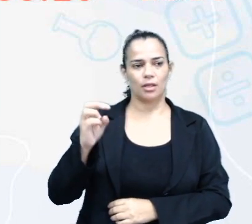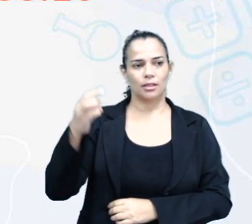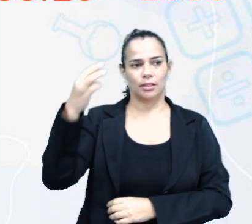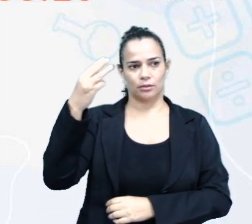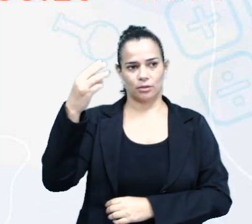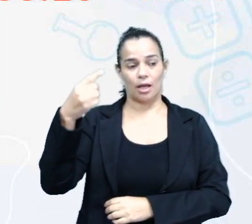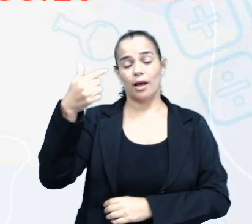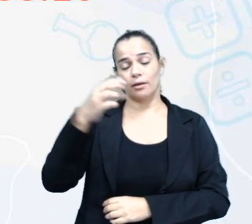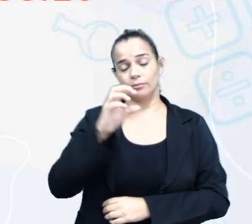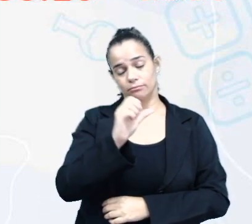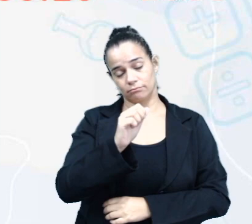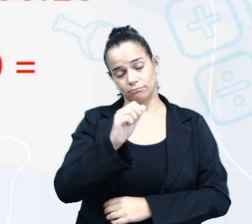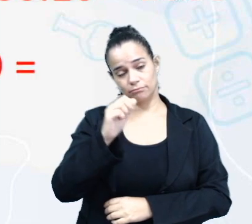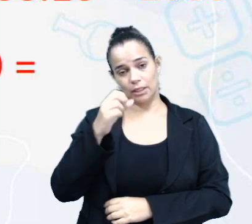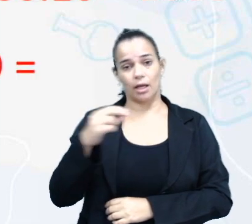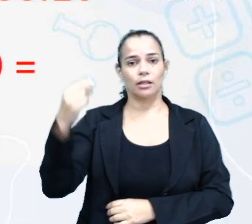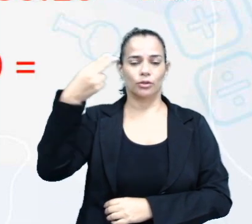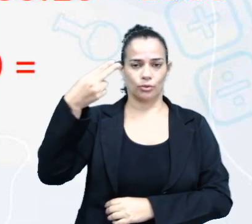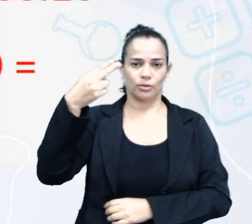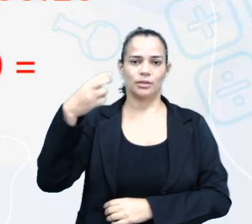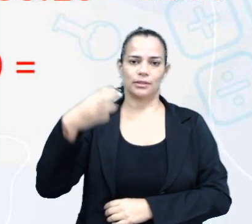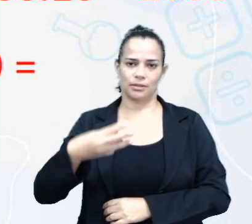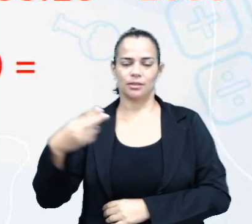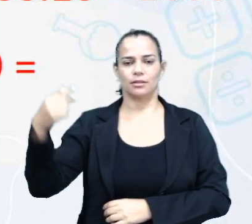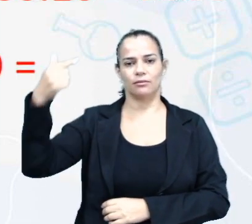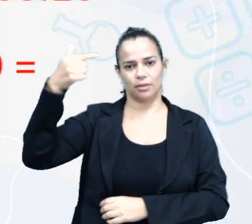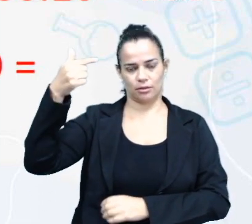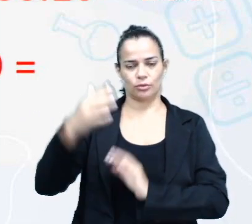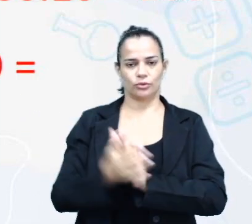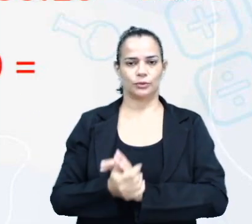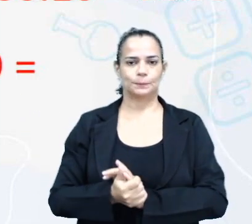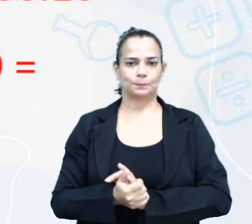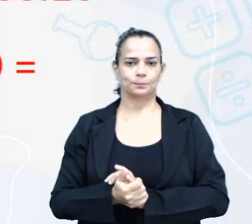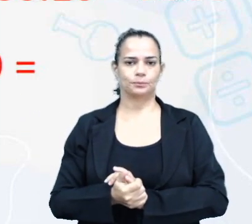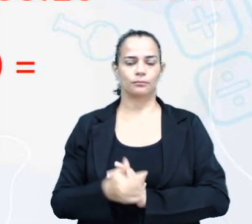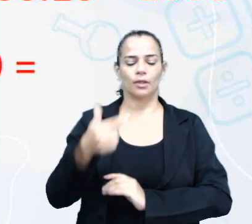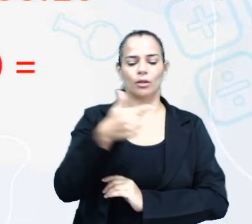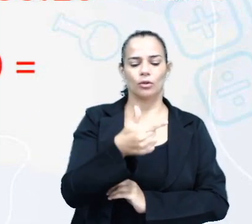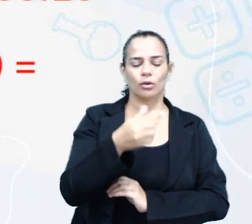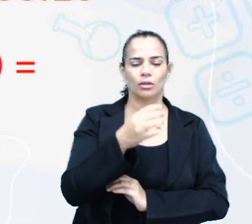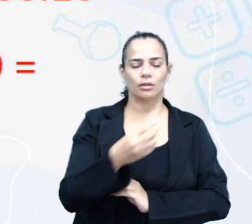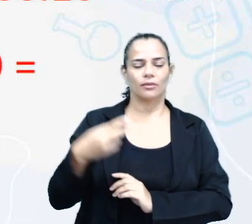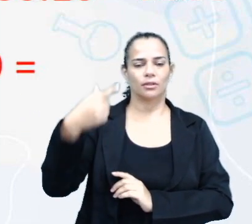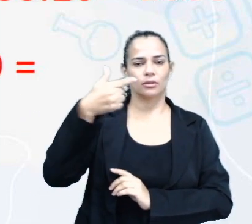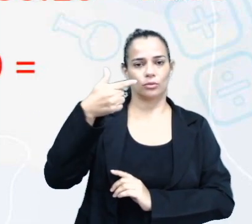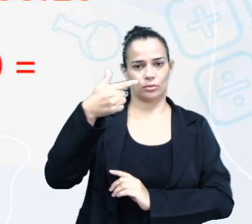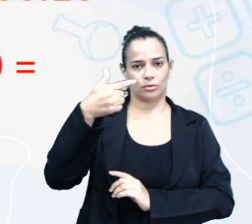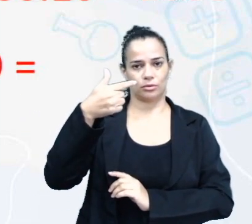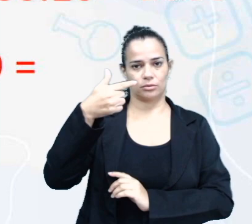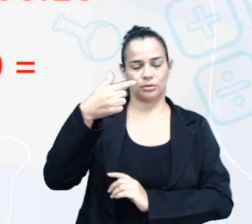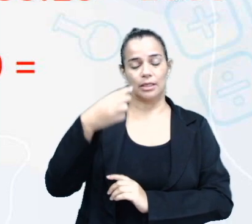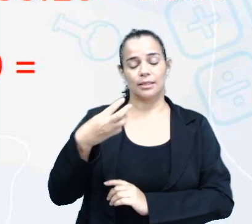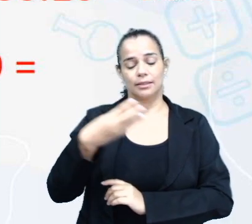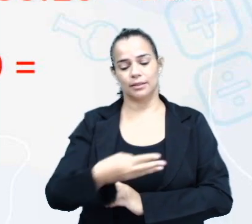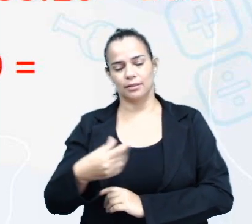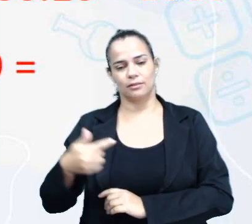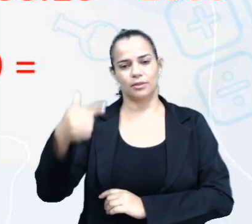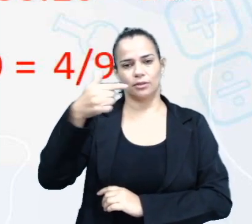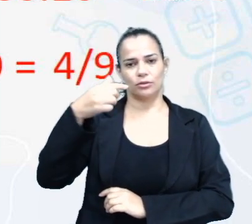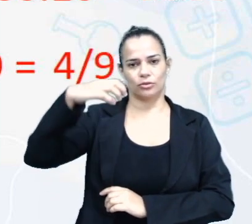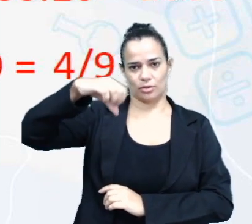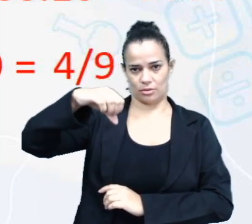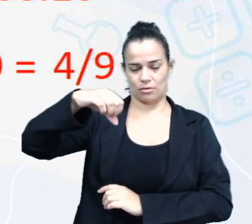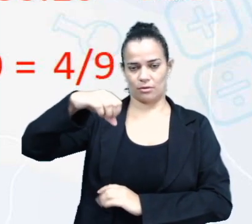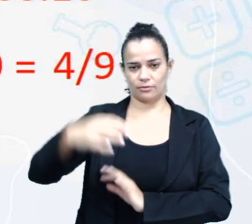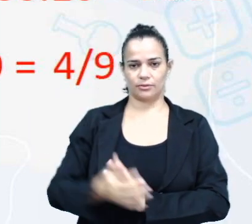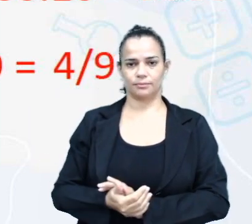ó. Quando eu fizer aqui o resultado, ó, 2 elevado a 2 dá 4, 3 elevado a 2 dá 9, e